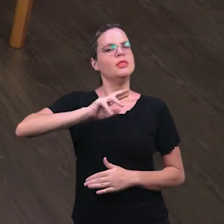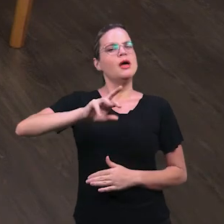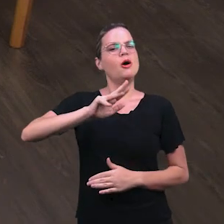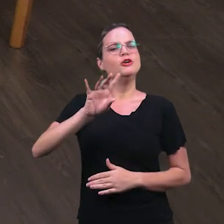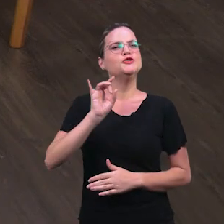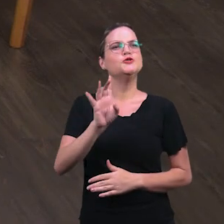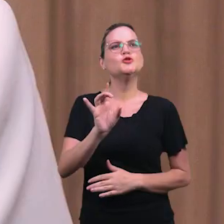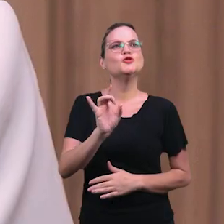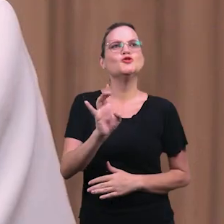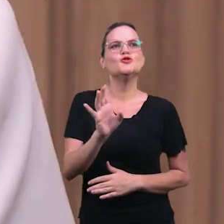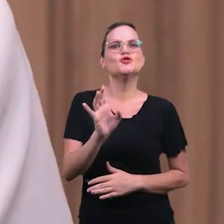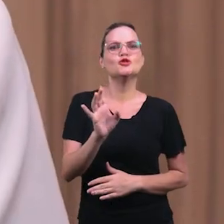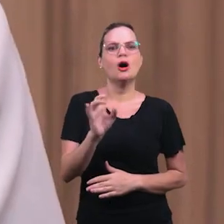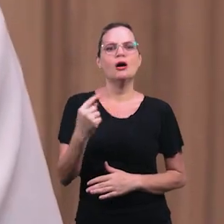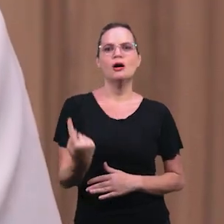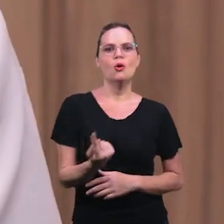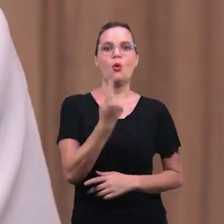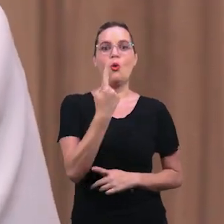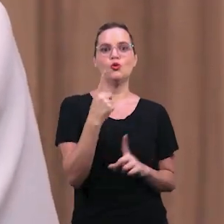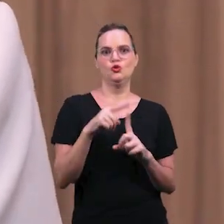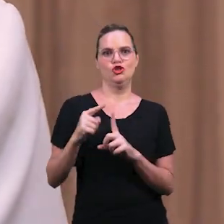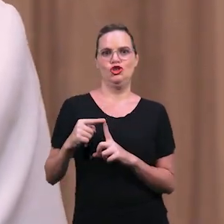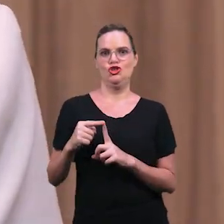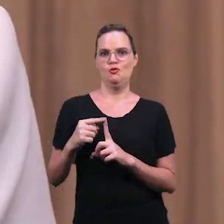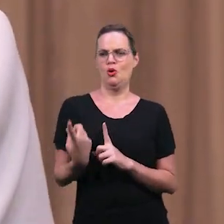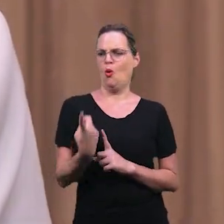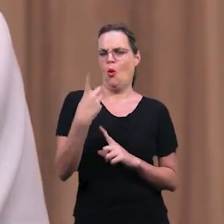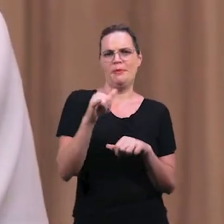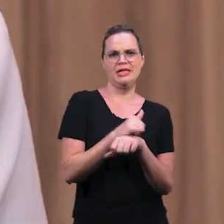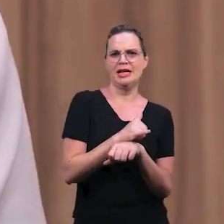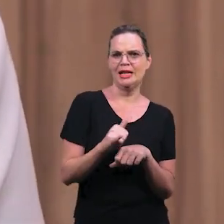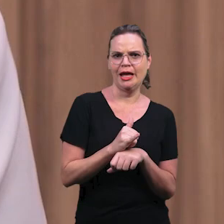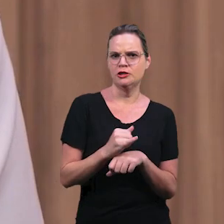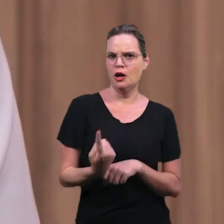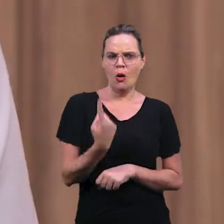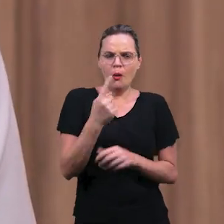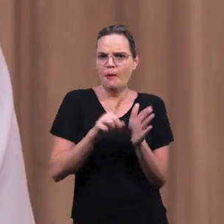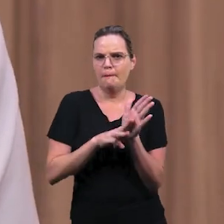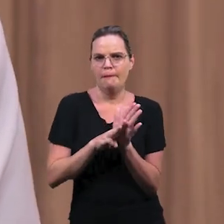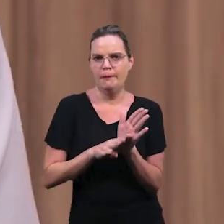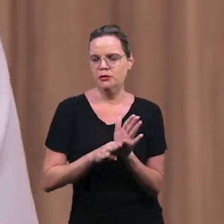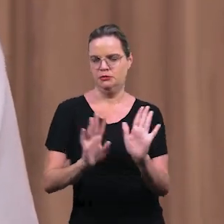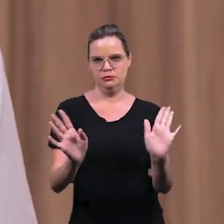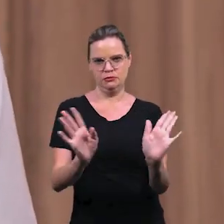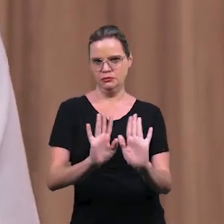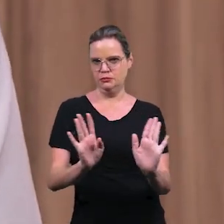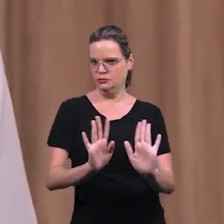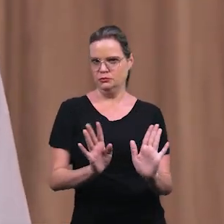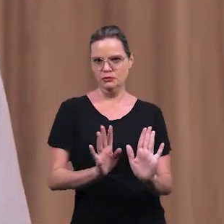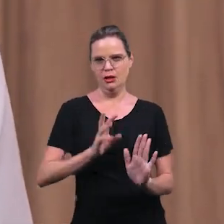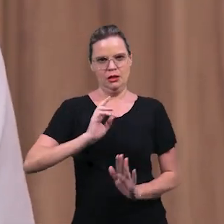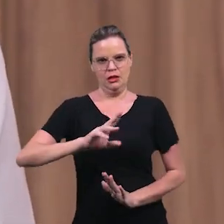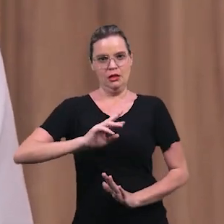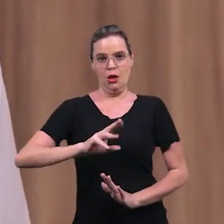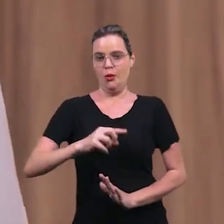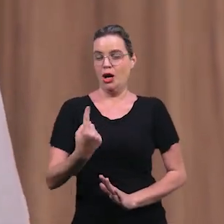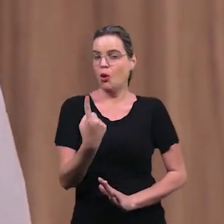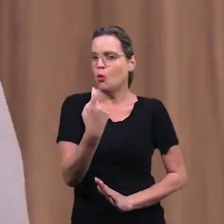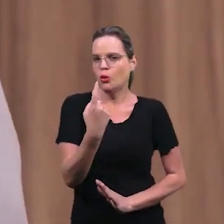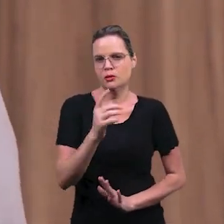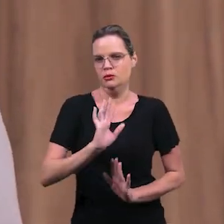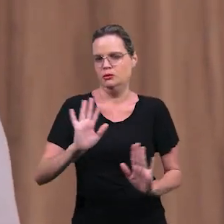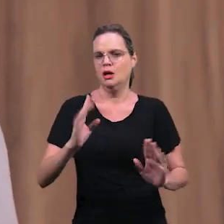com a ideia de trazer, como Mônica ressaltou, uma forma única, um método único, um único modo de